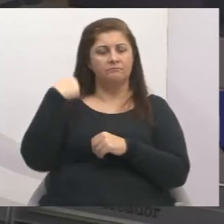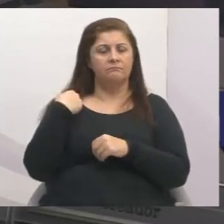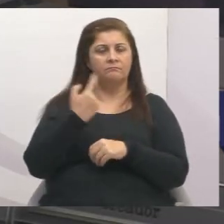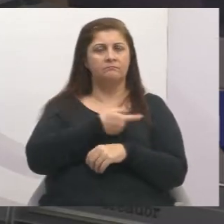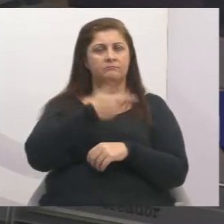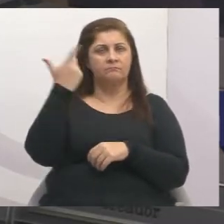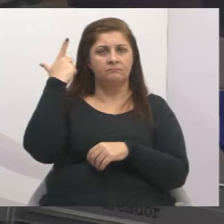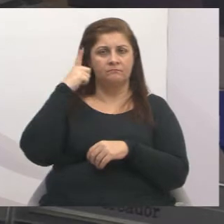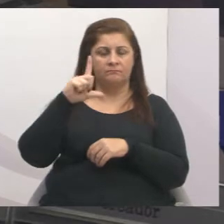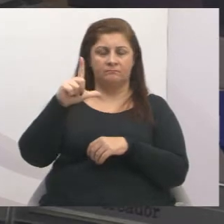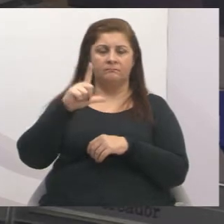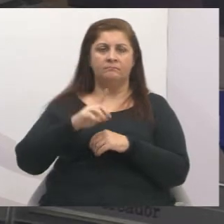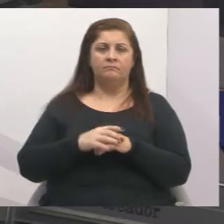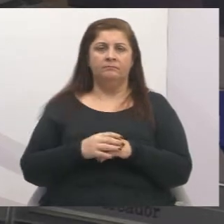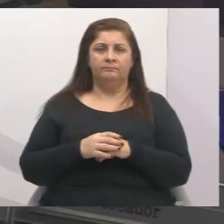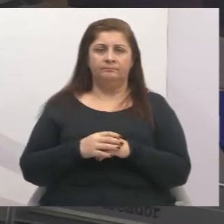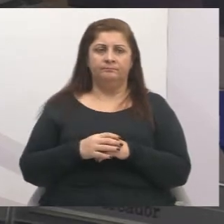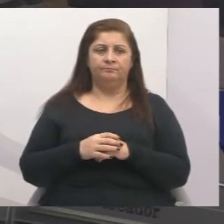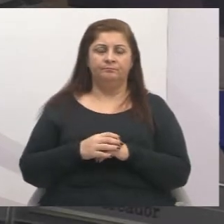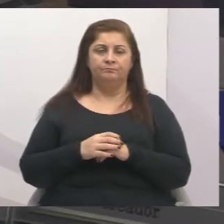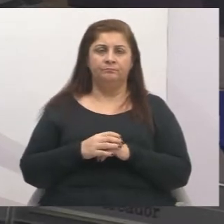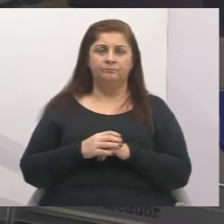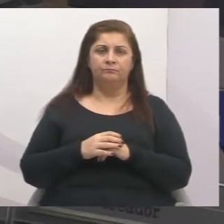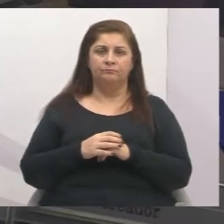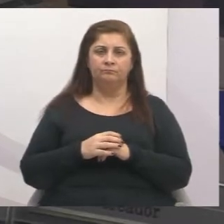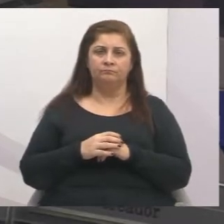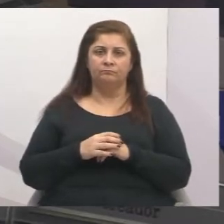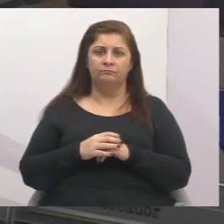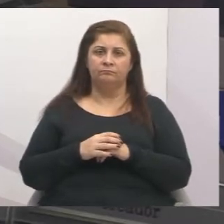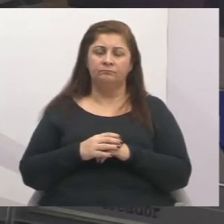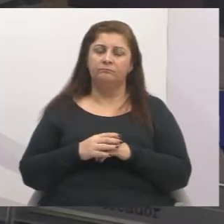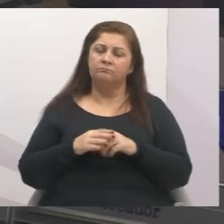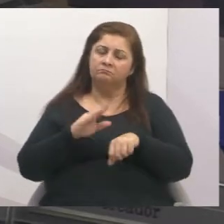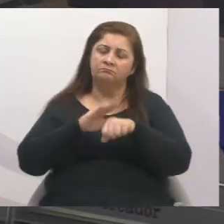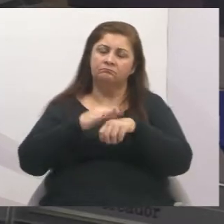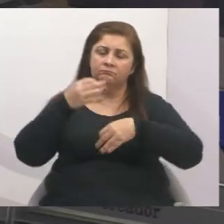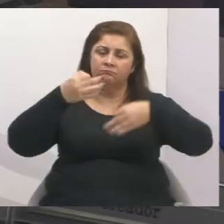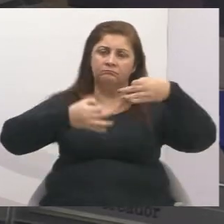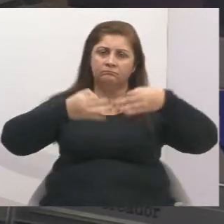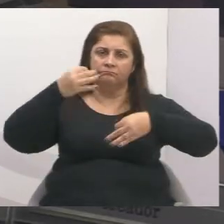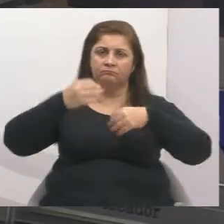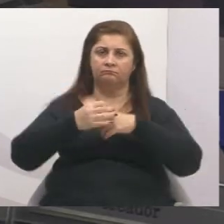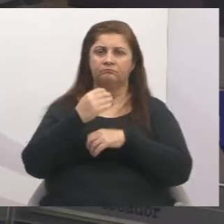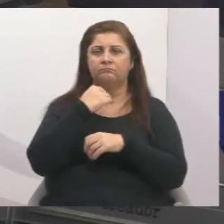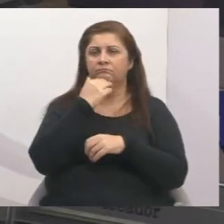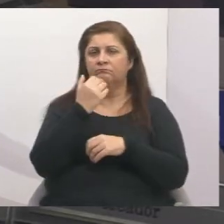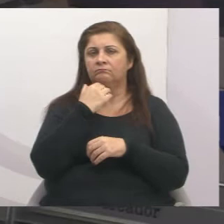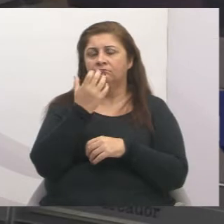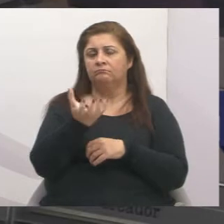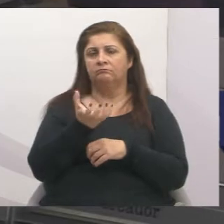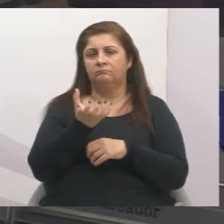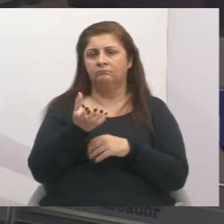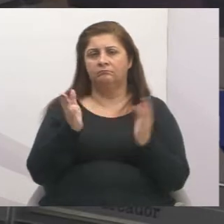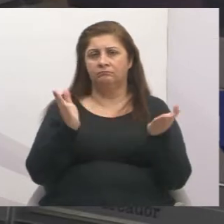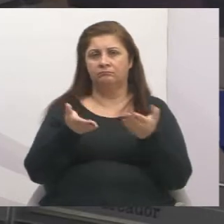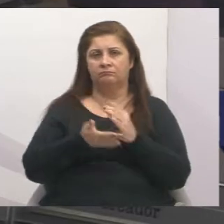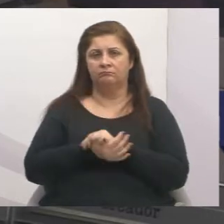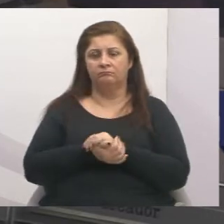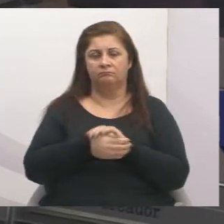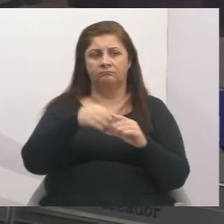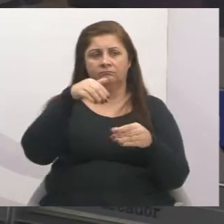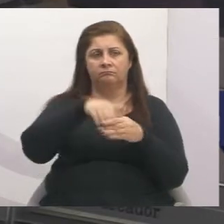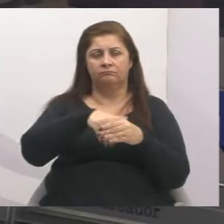conseguisse chegar naquilo que é um pouco mais justo. Ninguém gostaria de estar nesse momento aqui